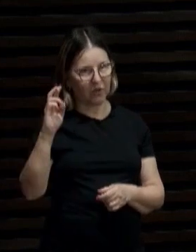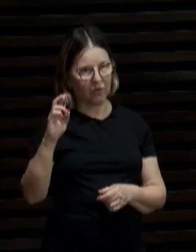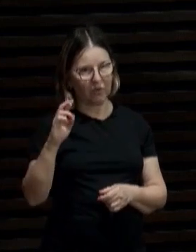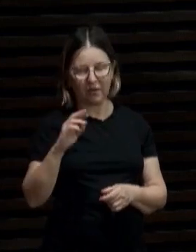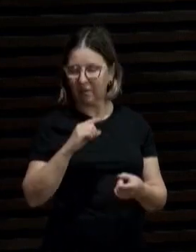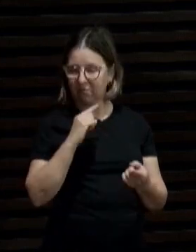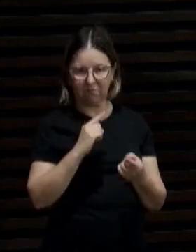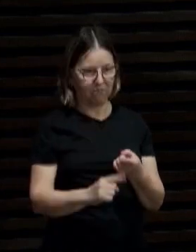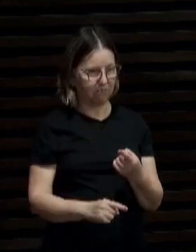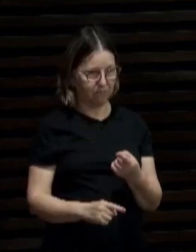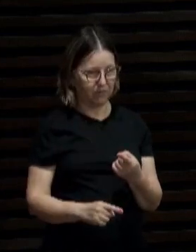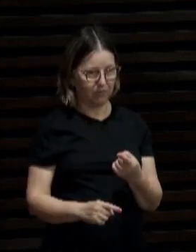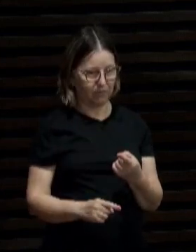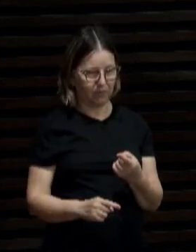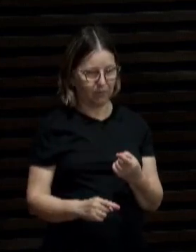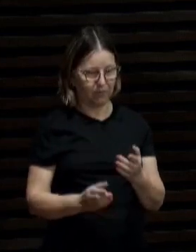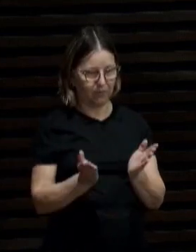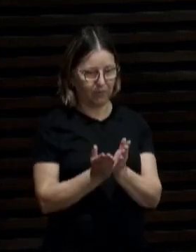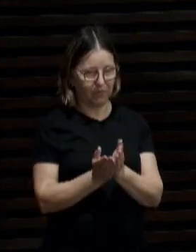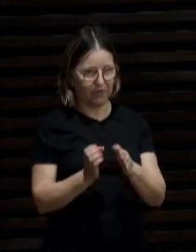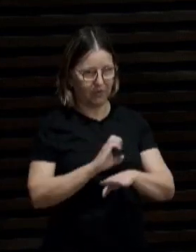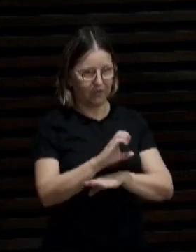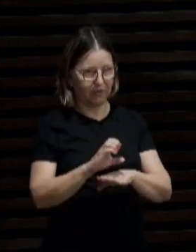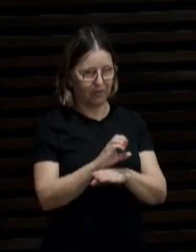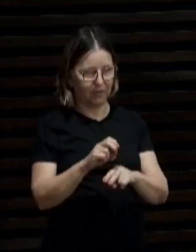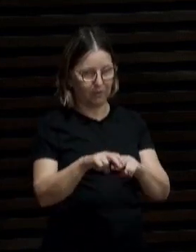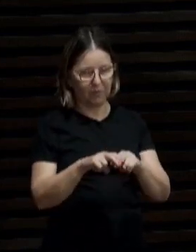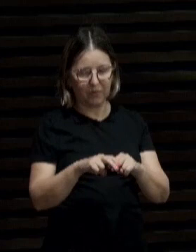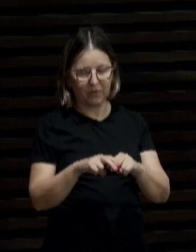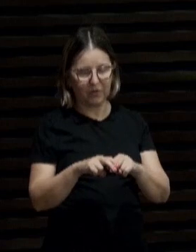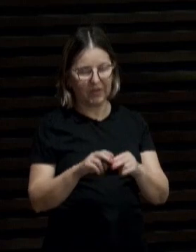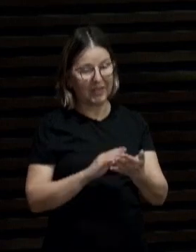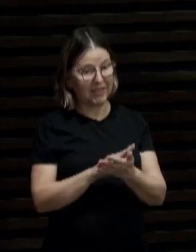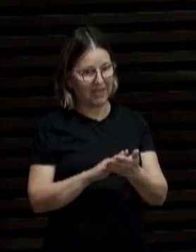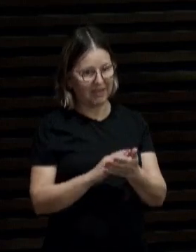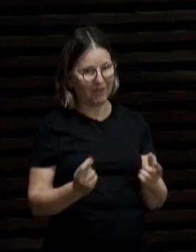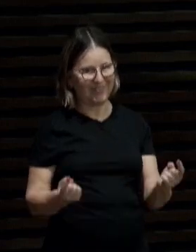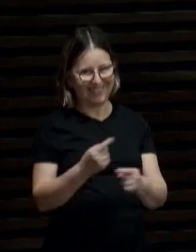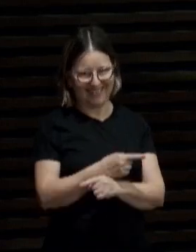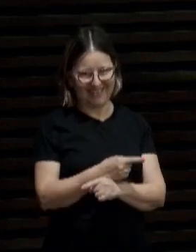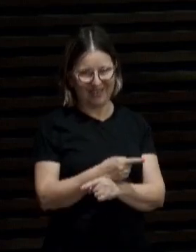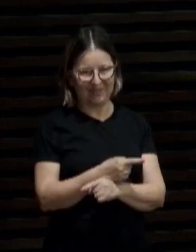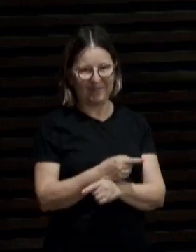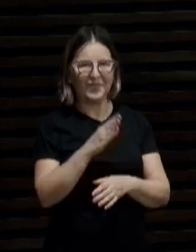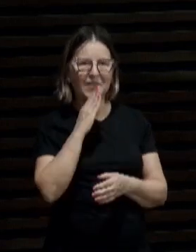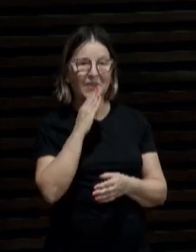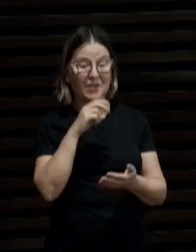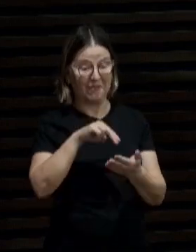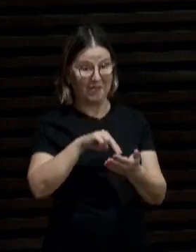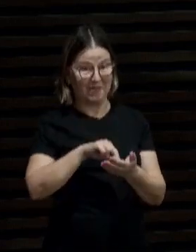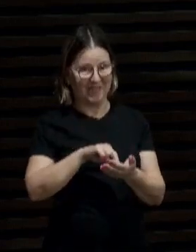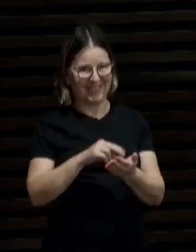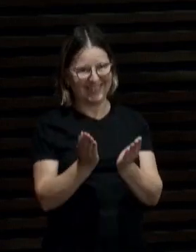censurou os Efésios por nenhuma dessas coisas, pelo contrário, ele reconhece a firmeza dos